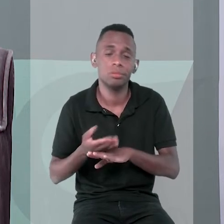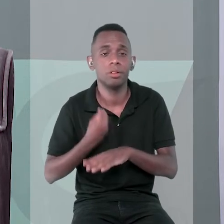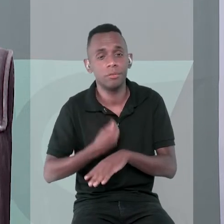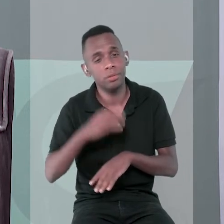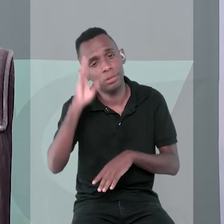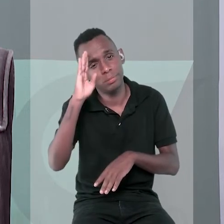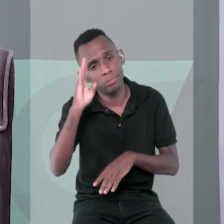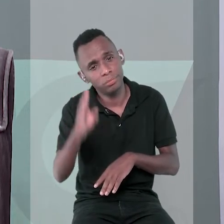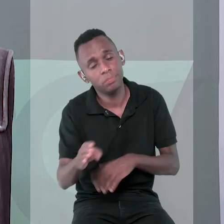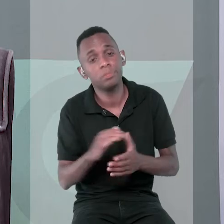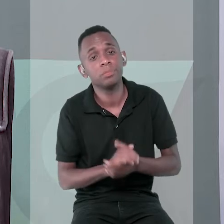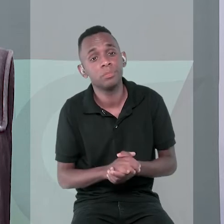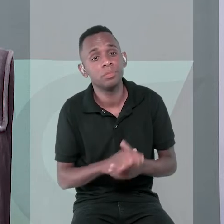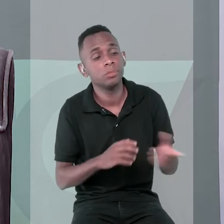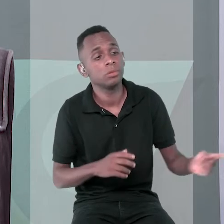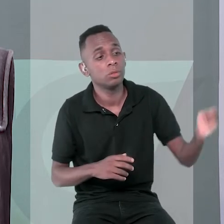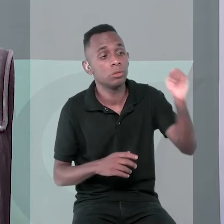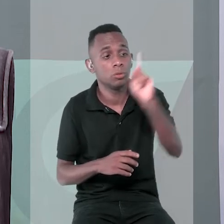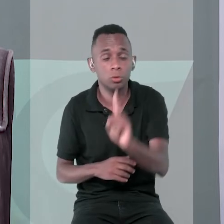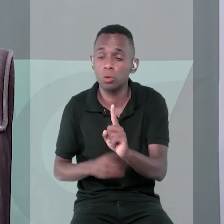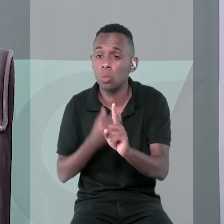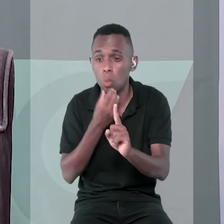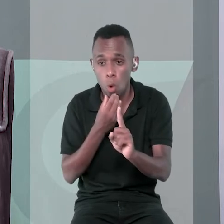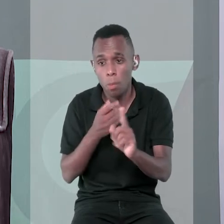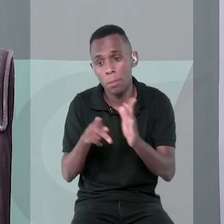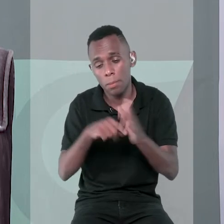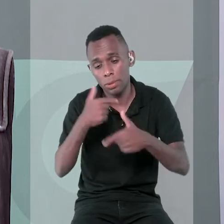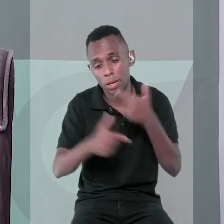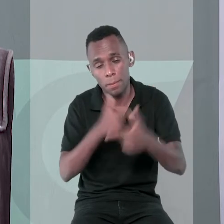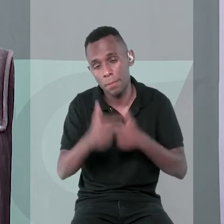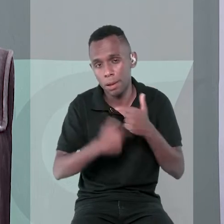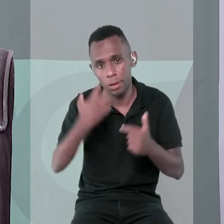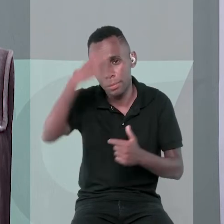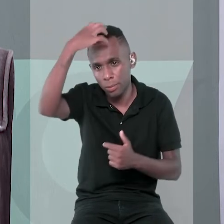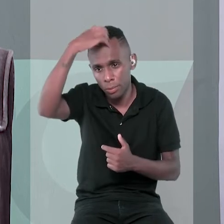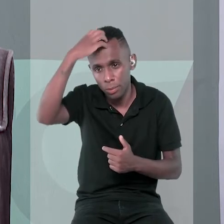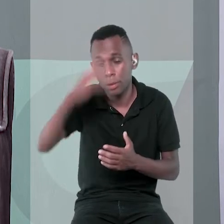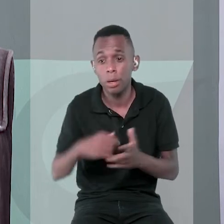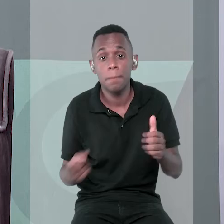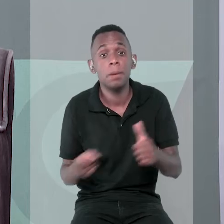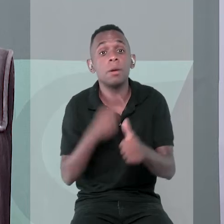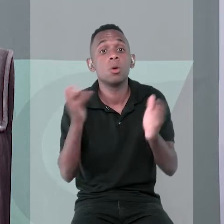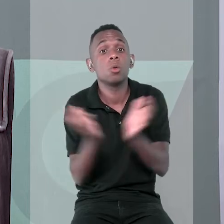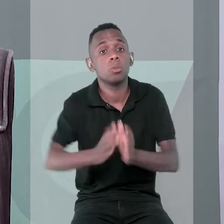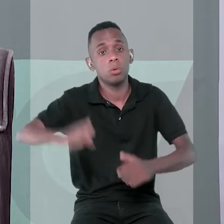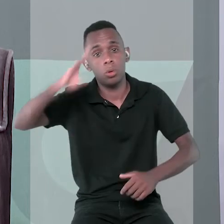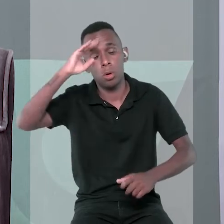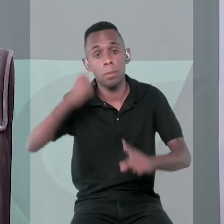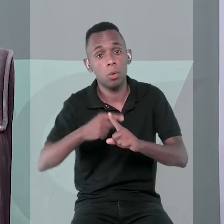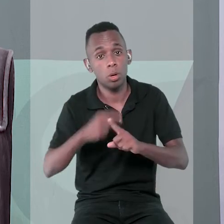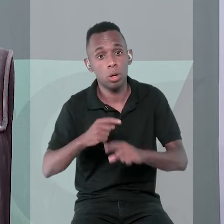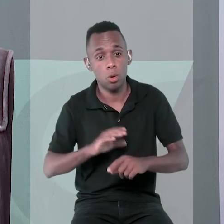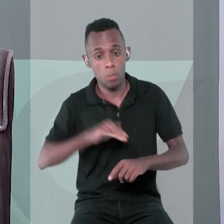serviços domésticos, chega lá um emissário do Dom Pedro, formando o primeiro exército brasileiro, porque os portugueses estavam